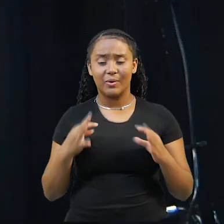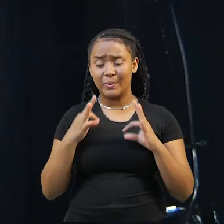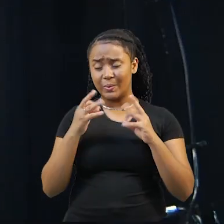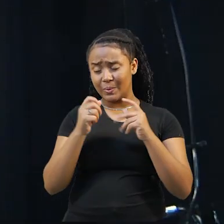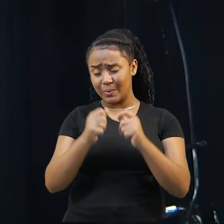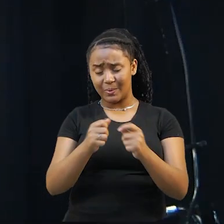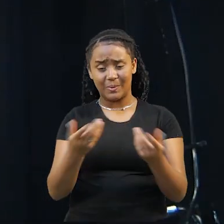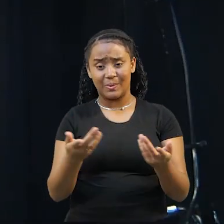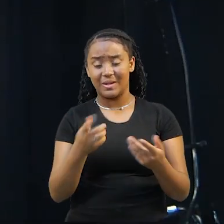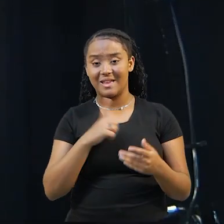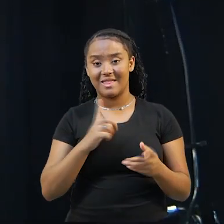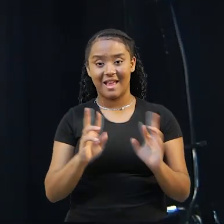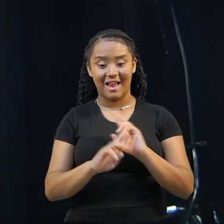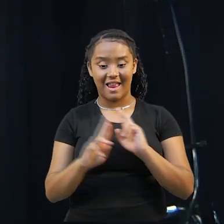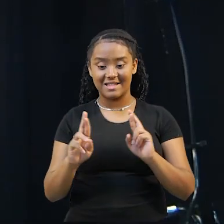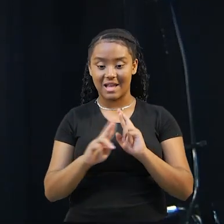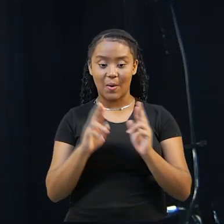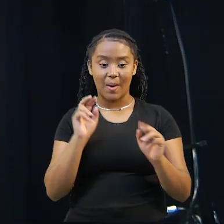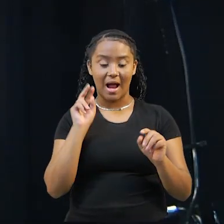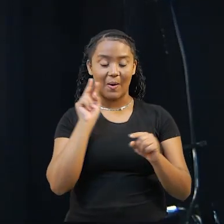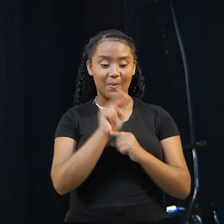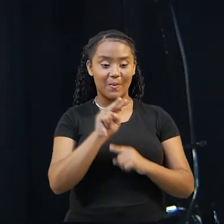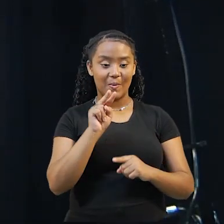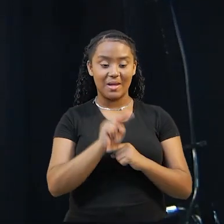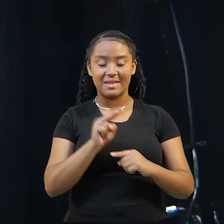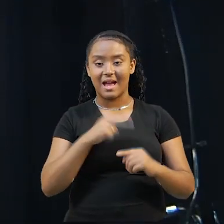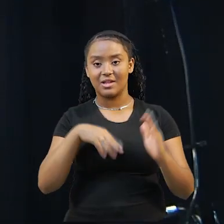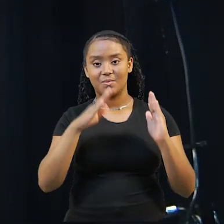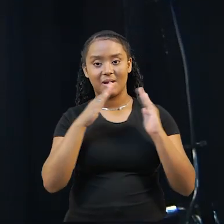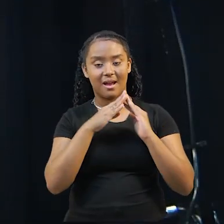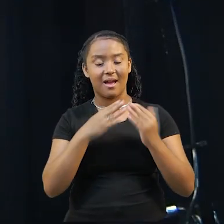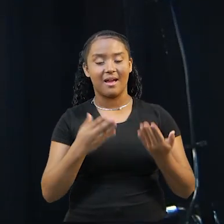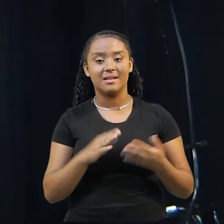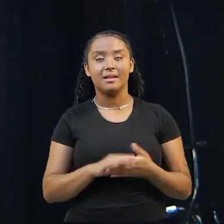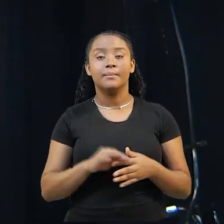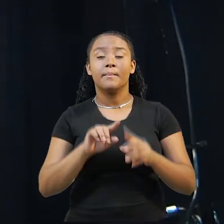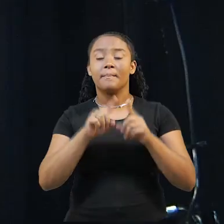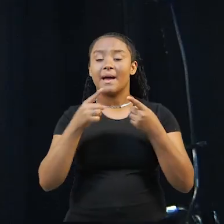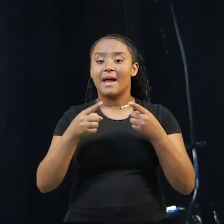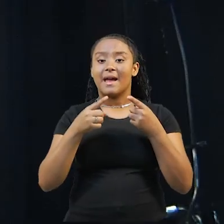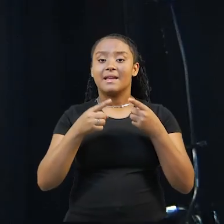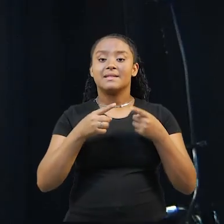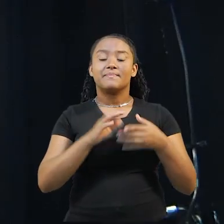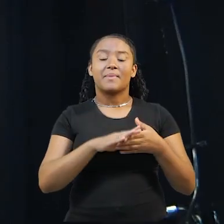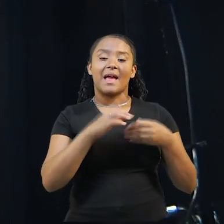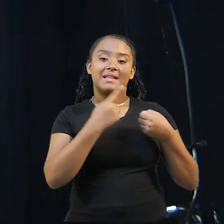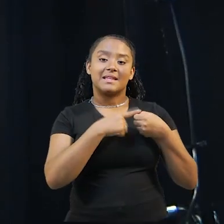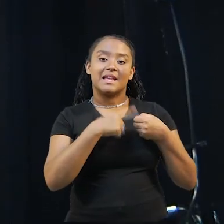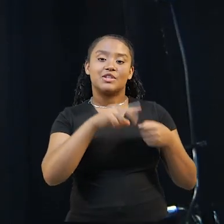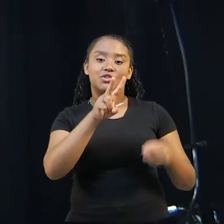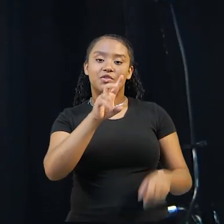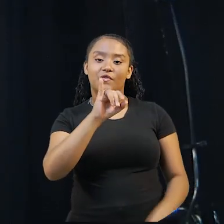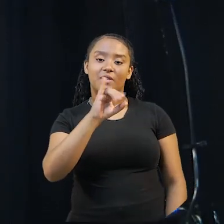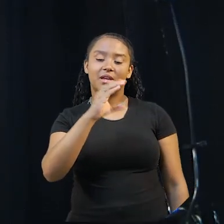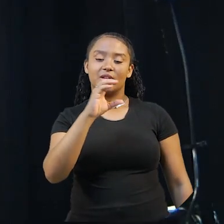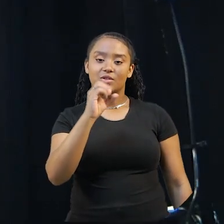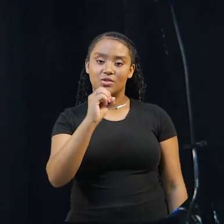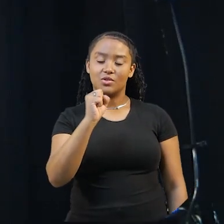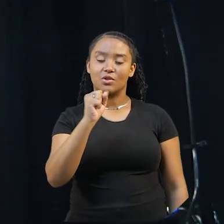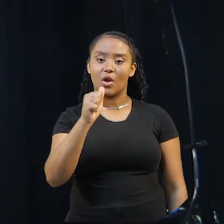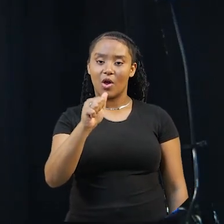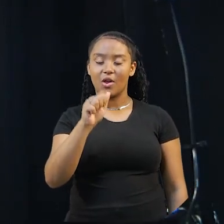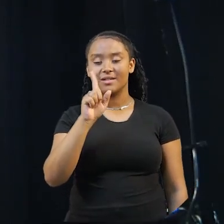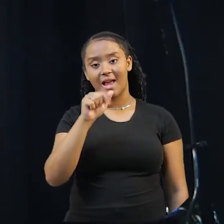cuidar realmente de uma casa, de uma vida. Mas é uma cidade, que Viçosa é uma cidade universitária mesmo, né? Então, assim,